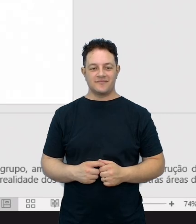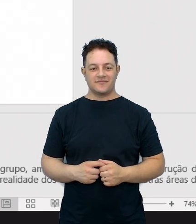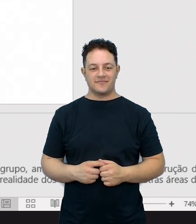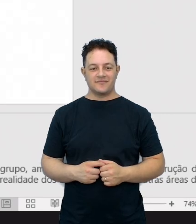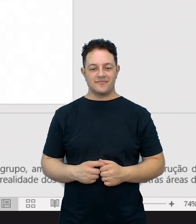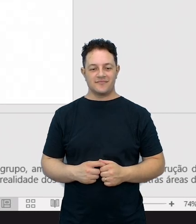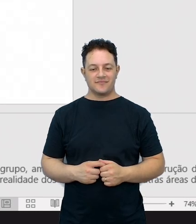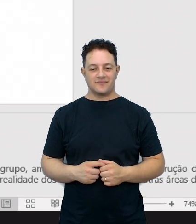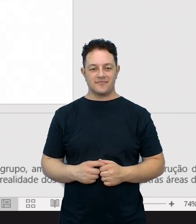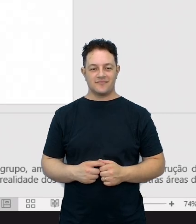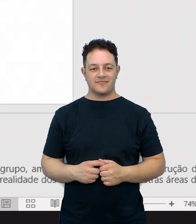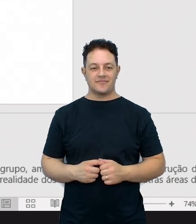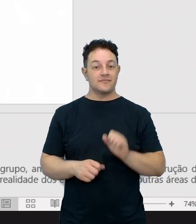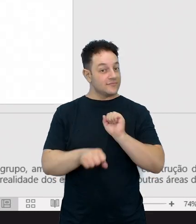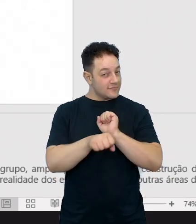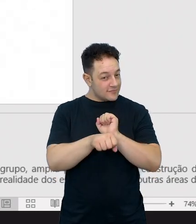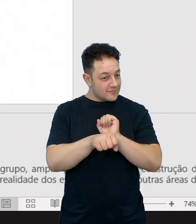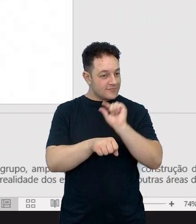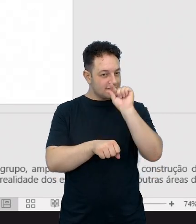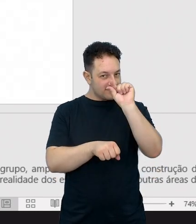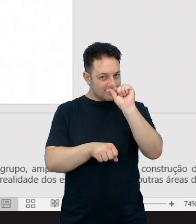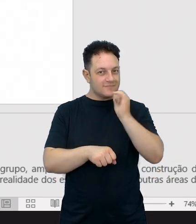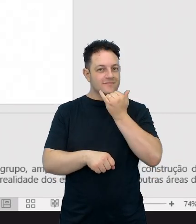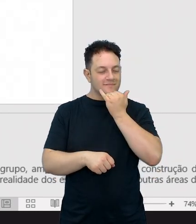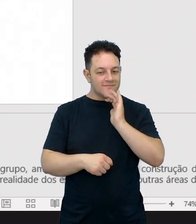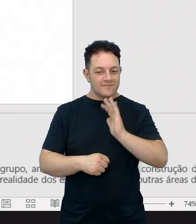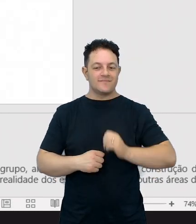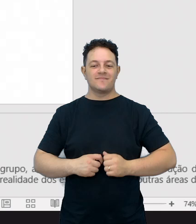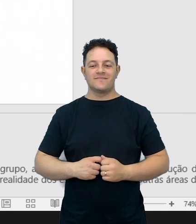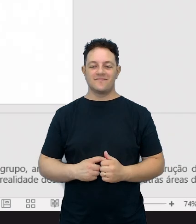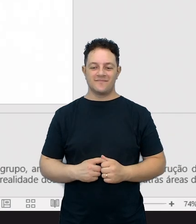tela cheia, só mais um pouquinho.